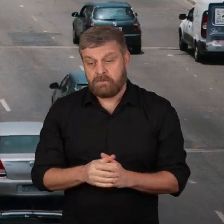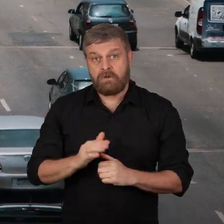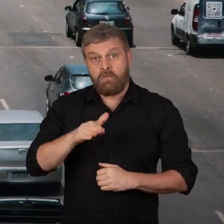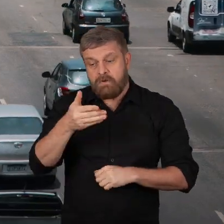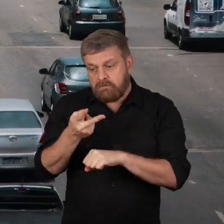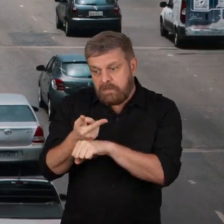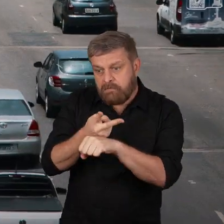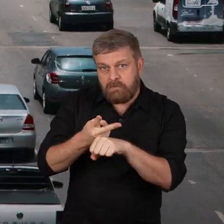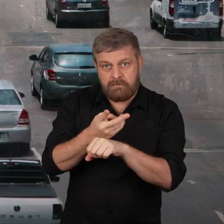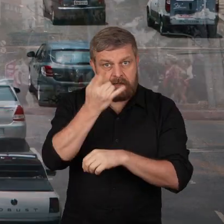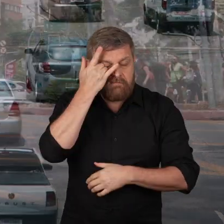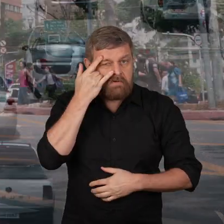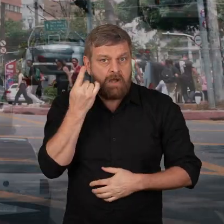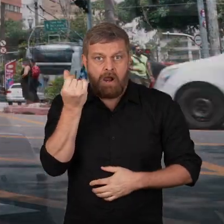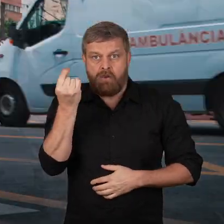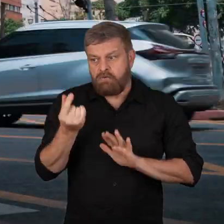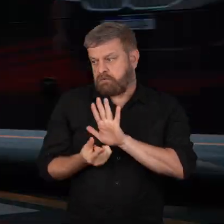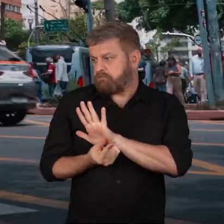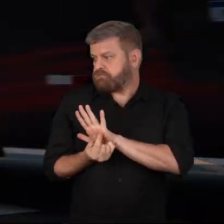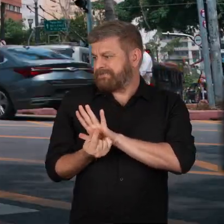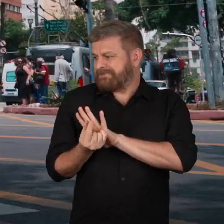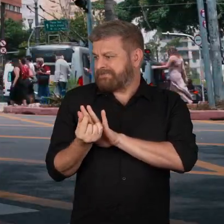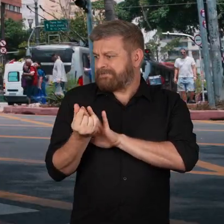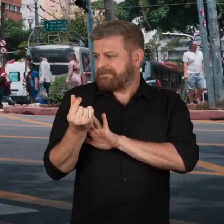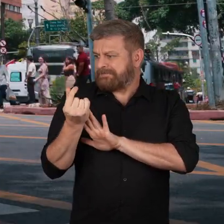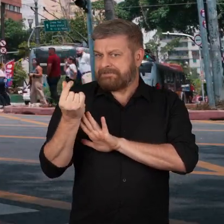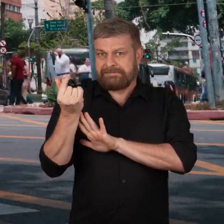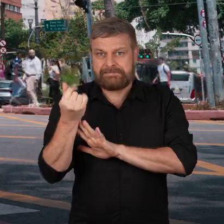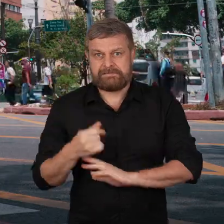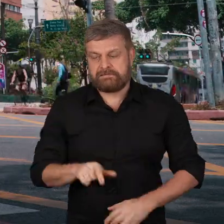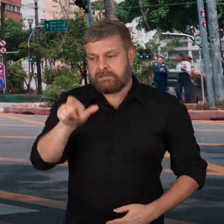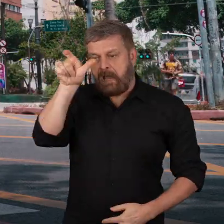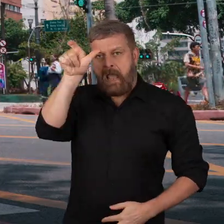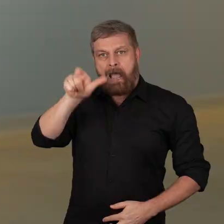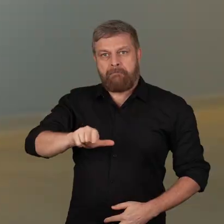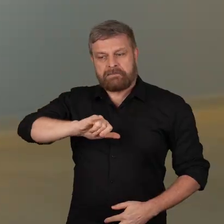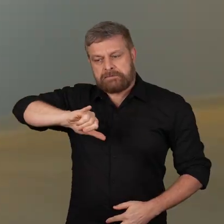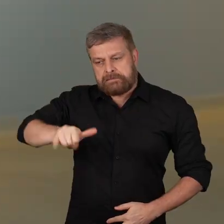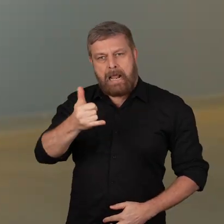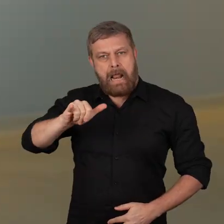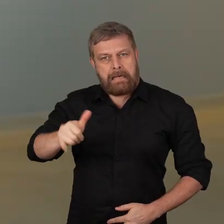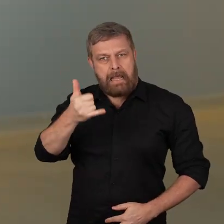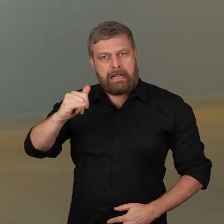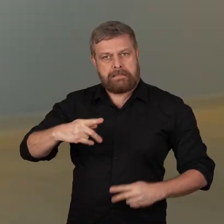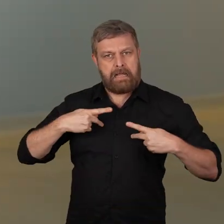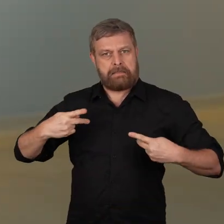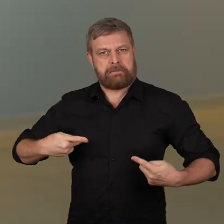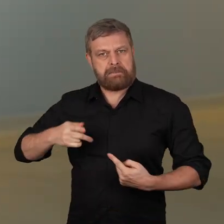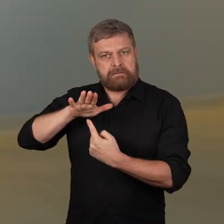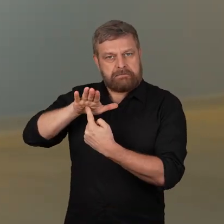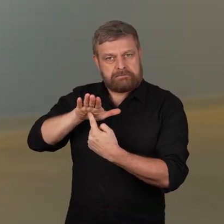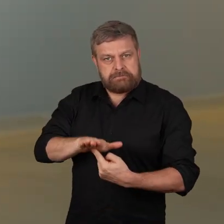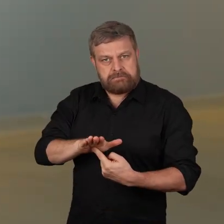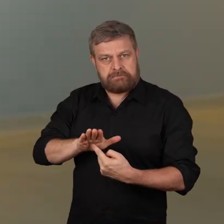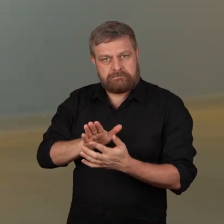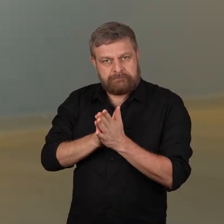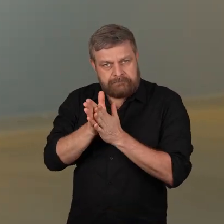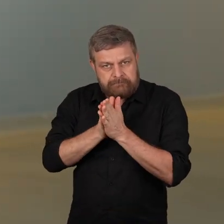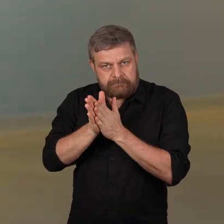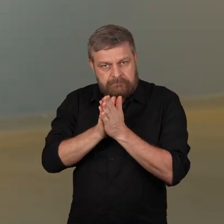buscar lucro a todo custo, ser humano, explorando o ser humano para